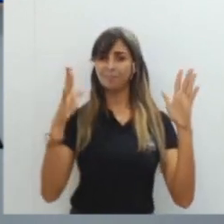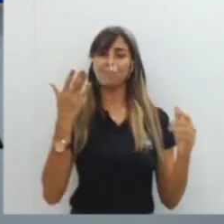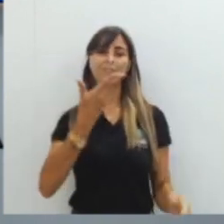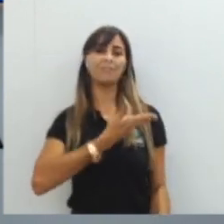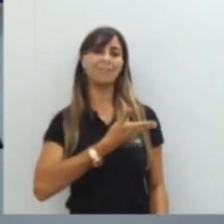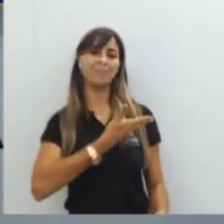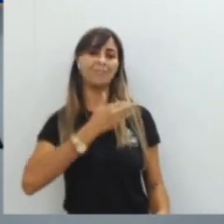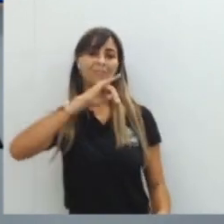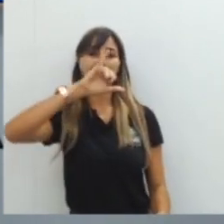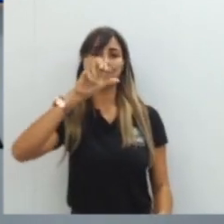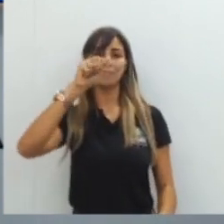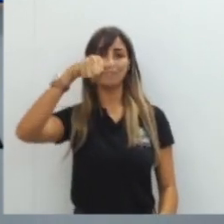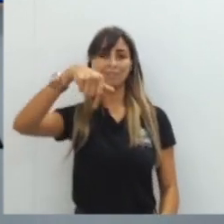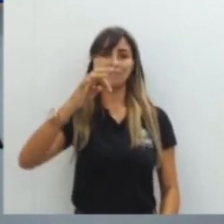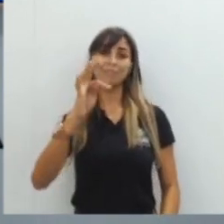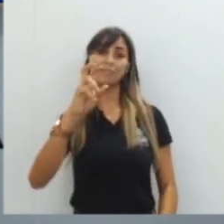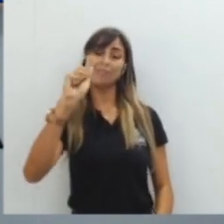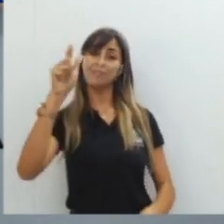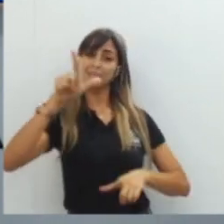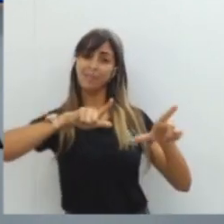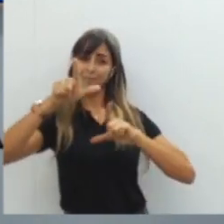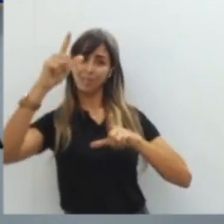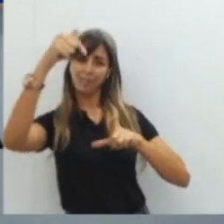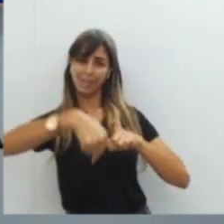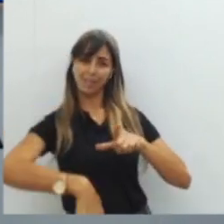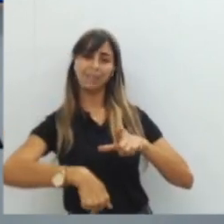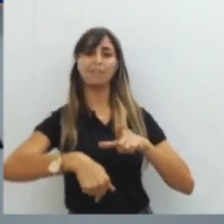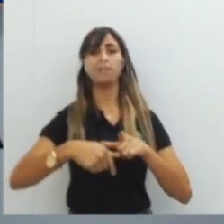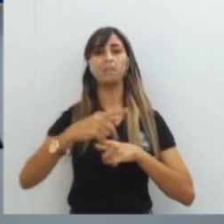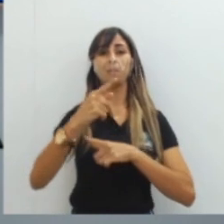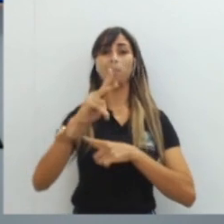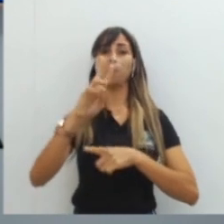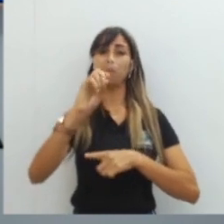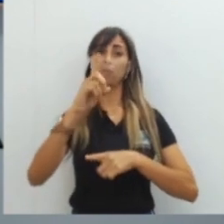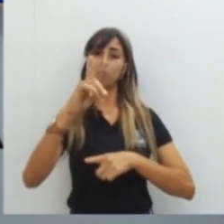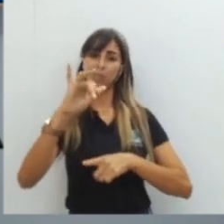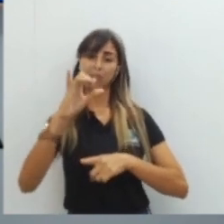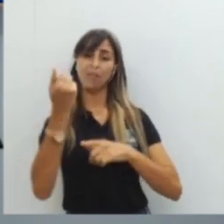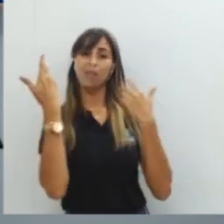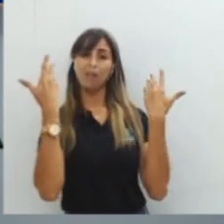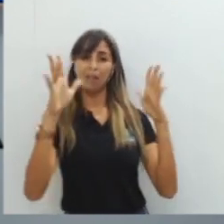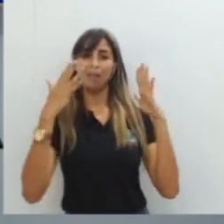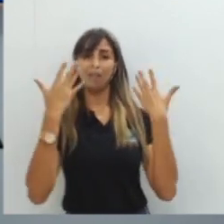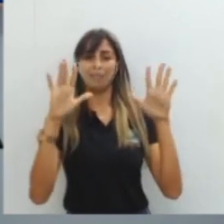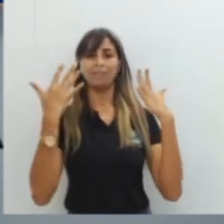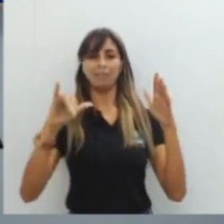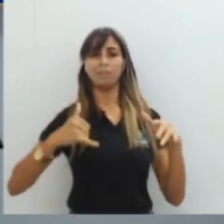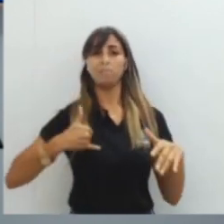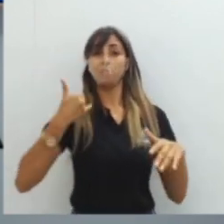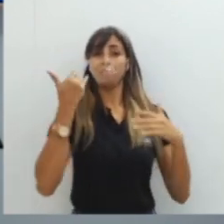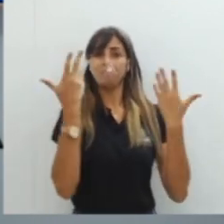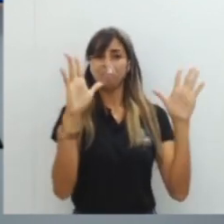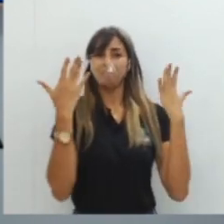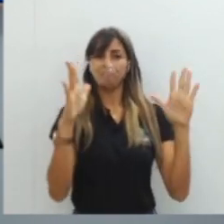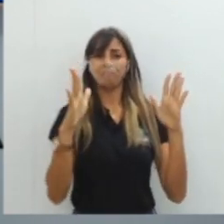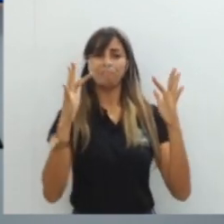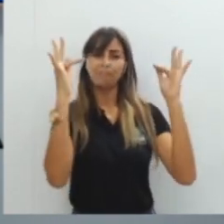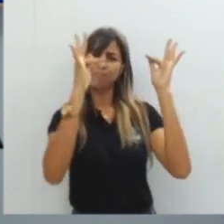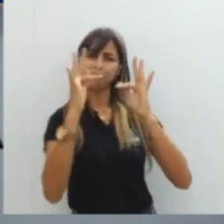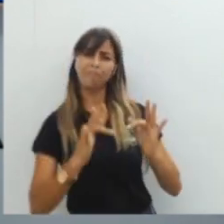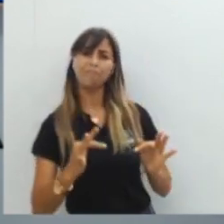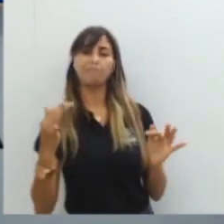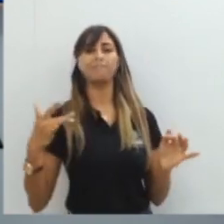amigo Jonathan, da produção, que está completando o ano hoje, hoje é aniversário dele, gente. Jonathan, parabéns, muitas felicidades,